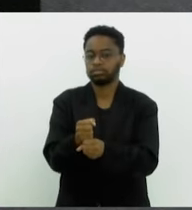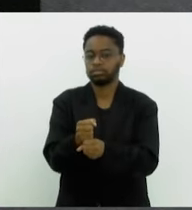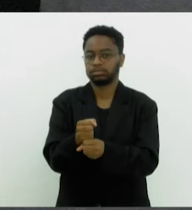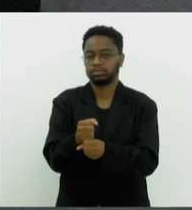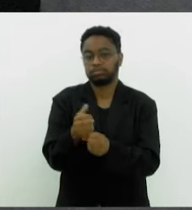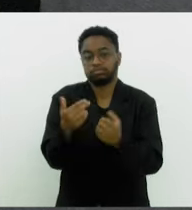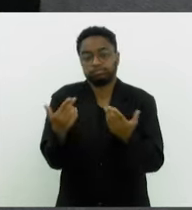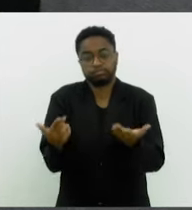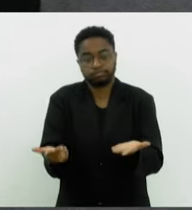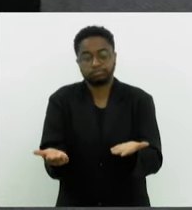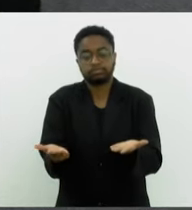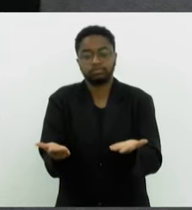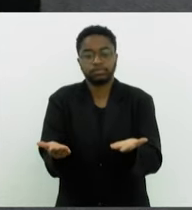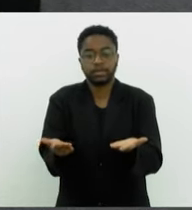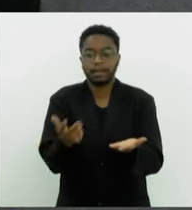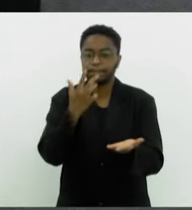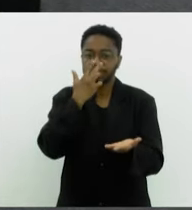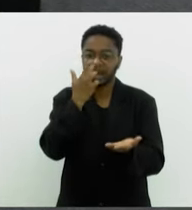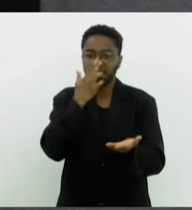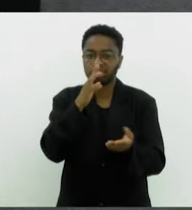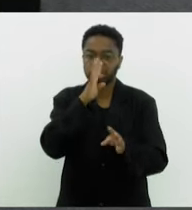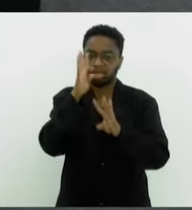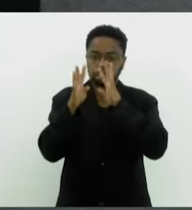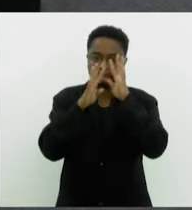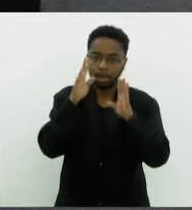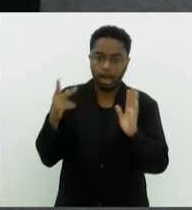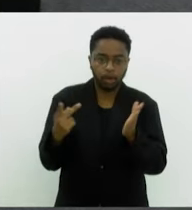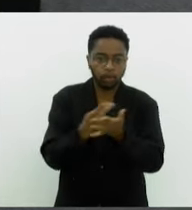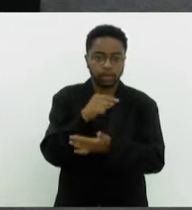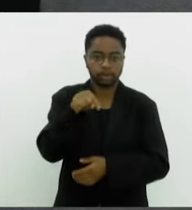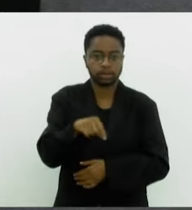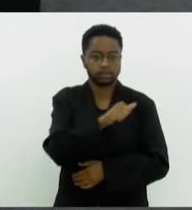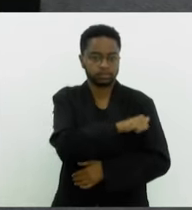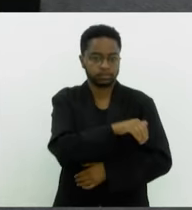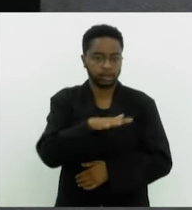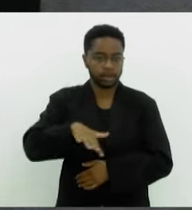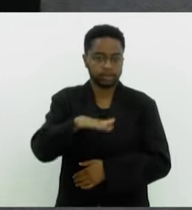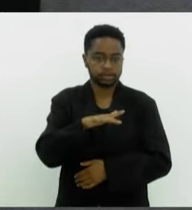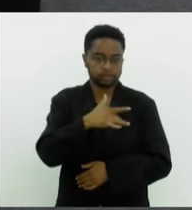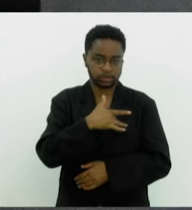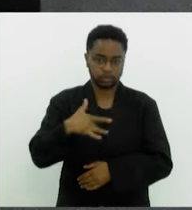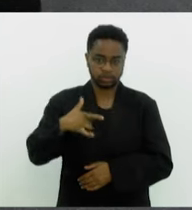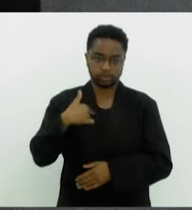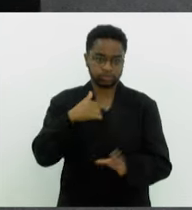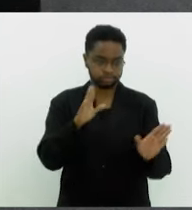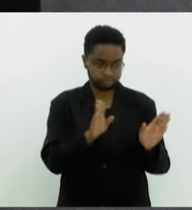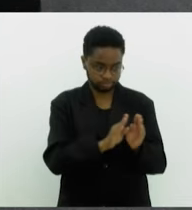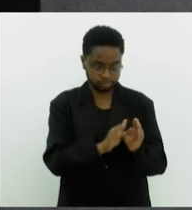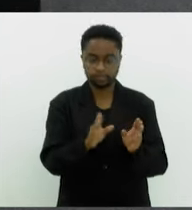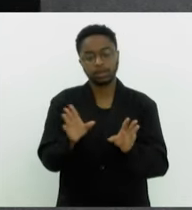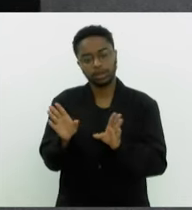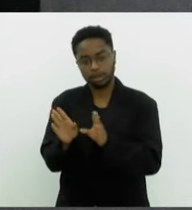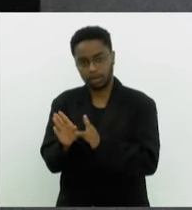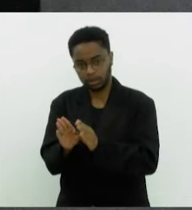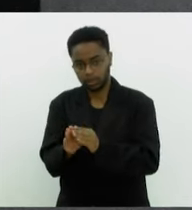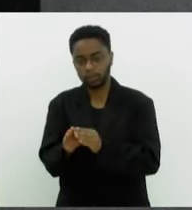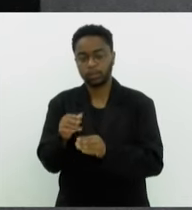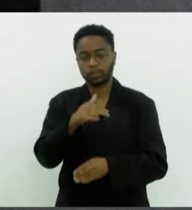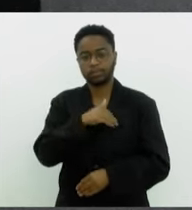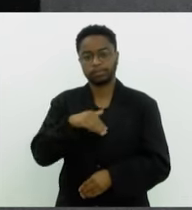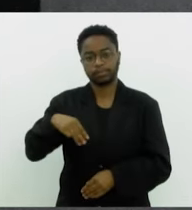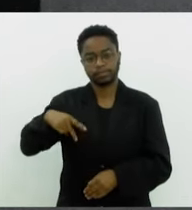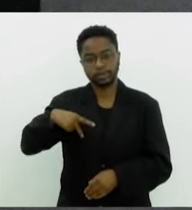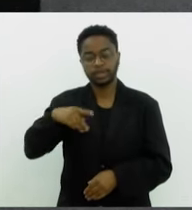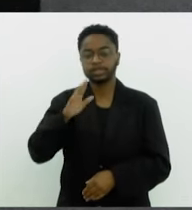É uma farra o que está acontecendo no estado do Rio de Janeiro na saúde. Para concluir, por favor. Para concluir, o Ministério Público